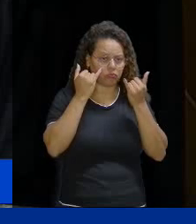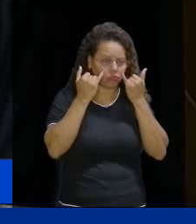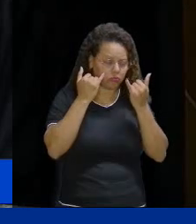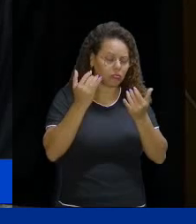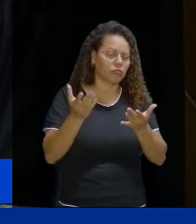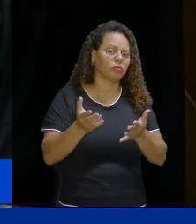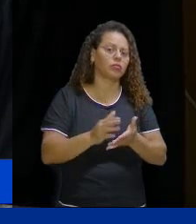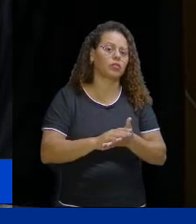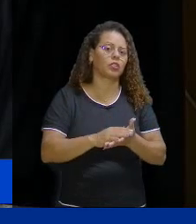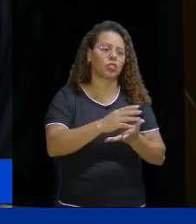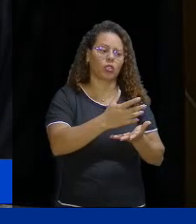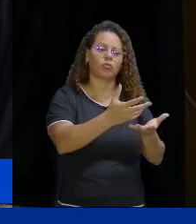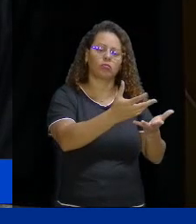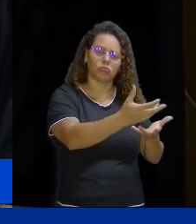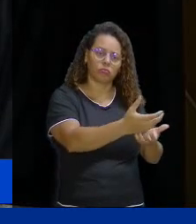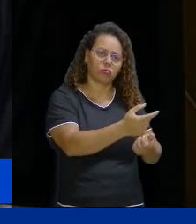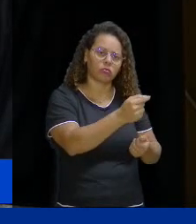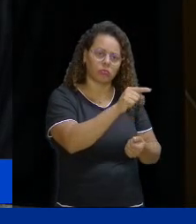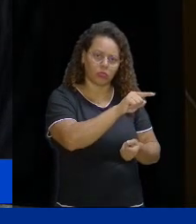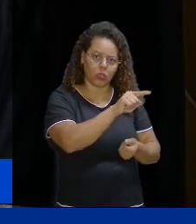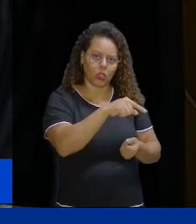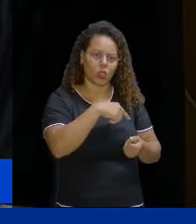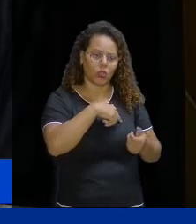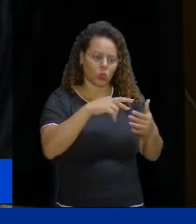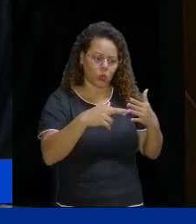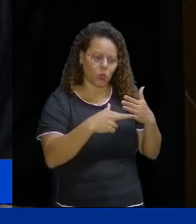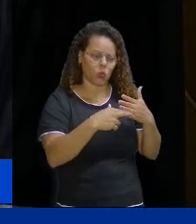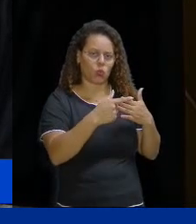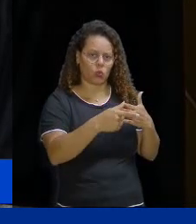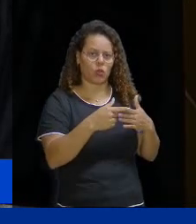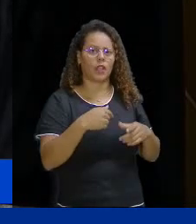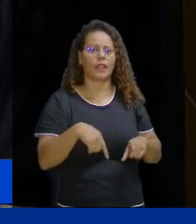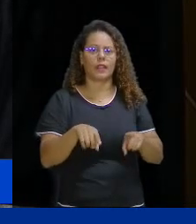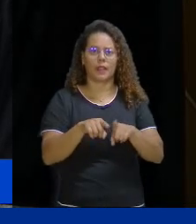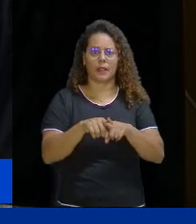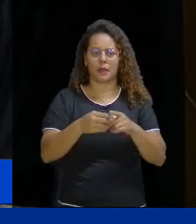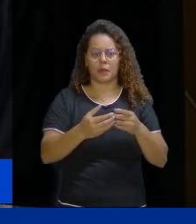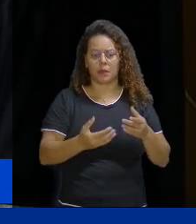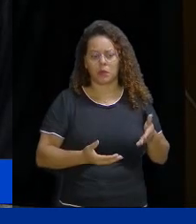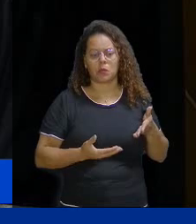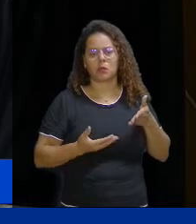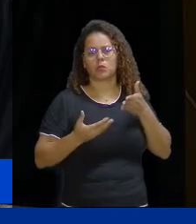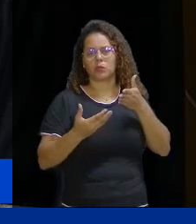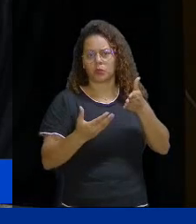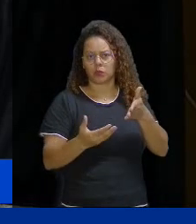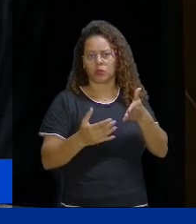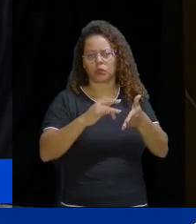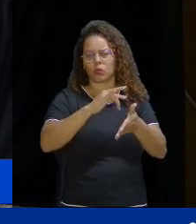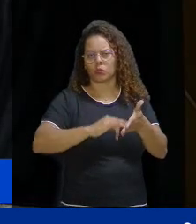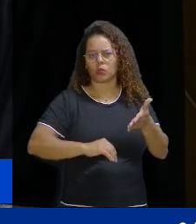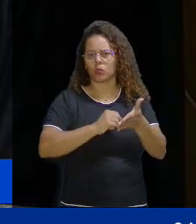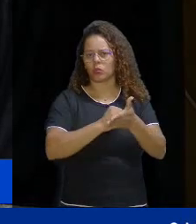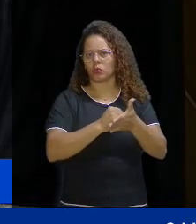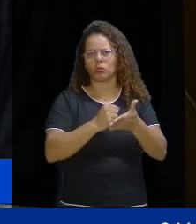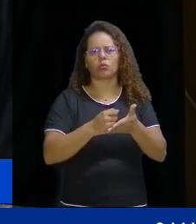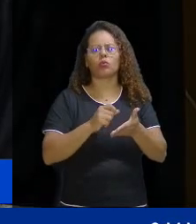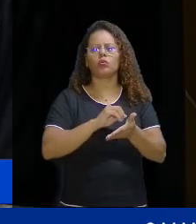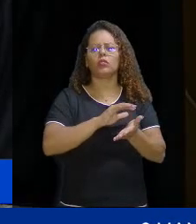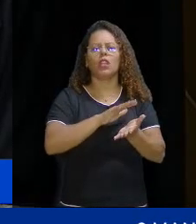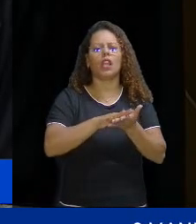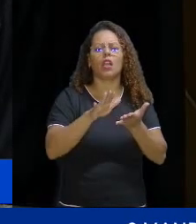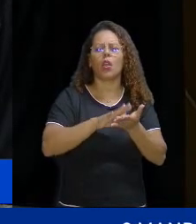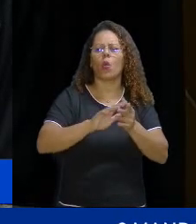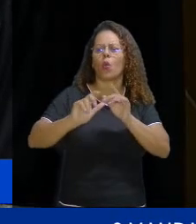parcialmente o pedido dos impetrantes, determinando que o Poder Executivo de Macapá fornecesse documentos sobre os gastos de publicidade e